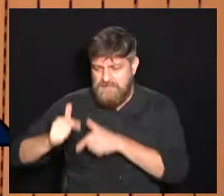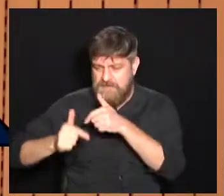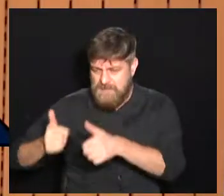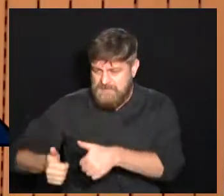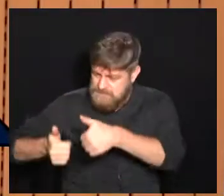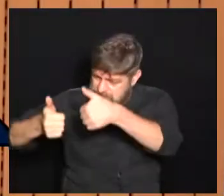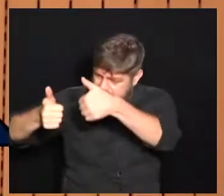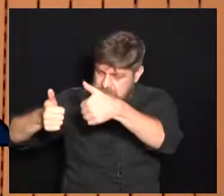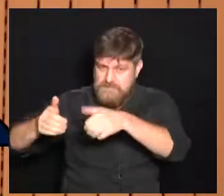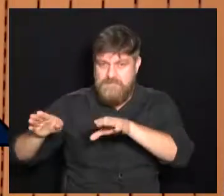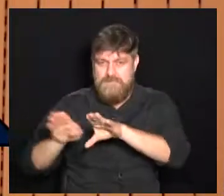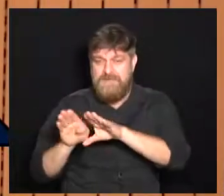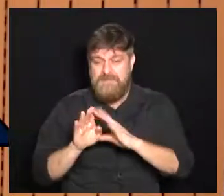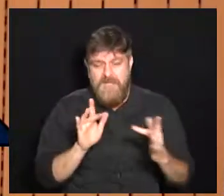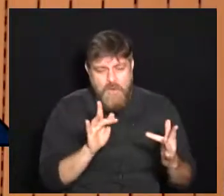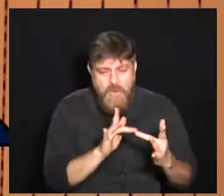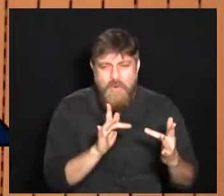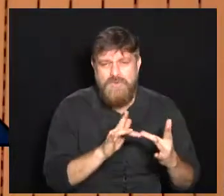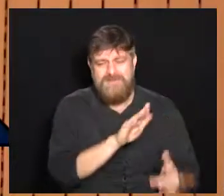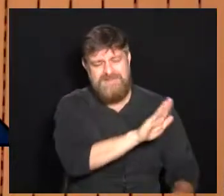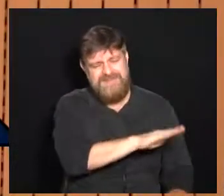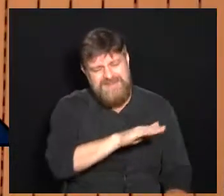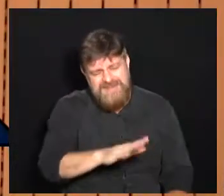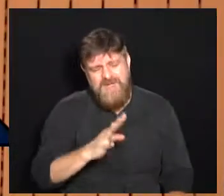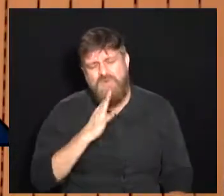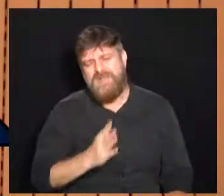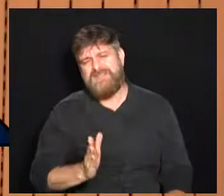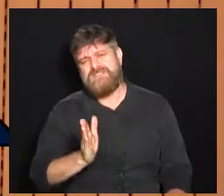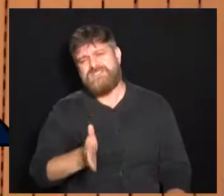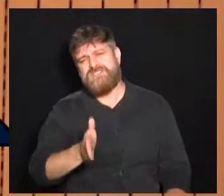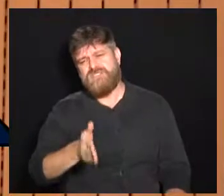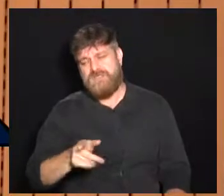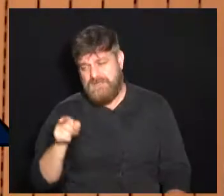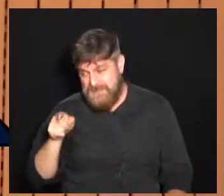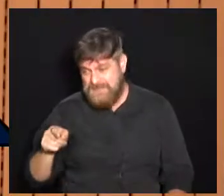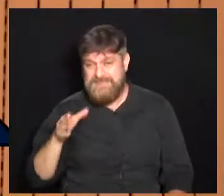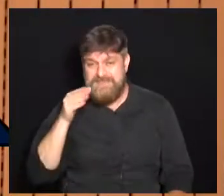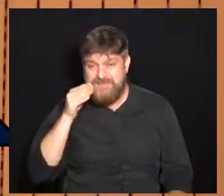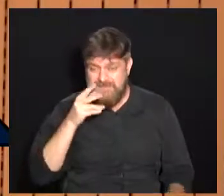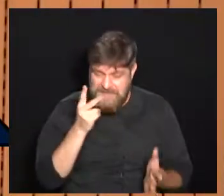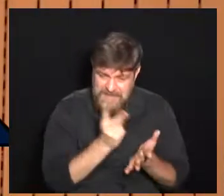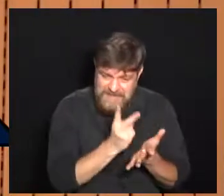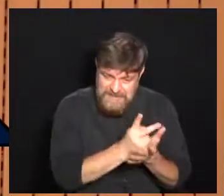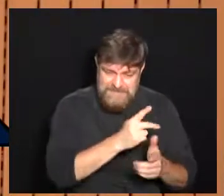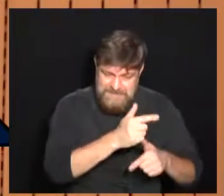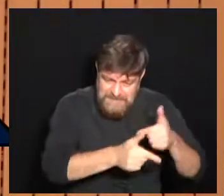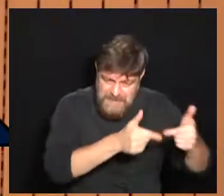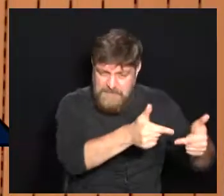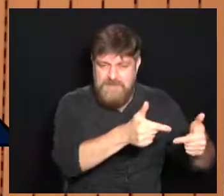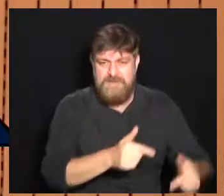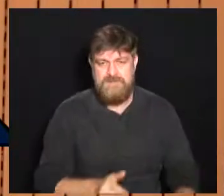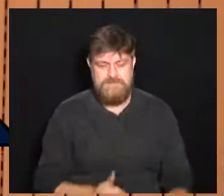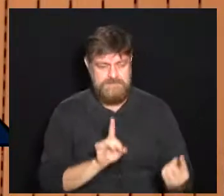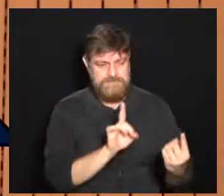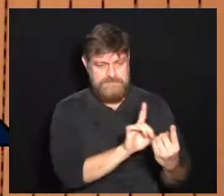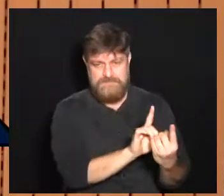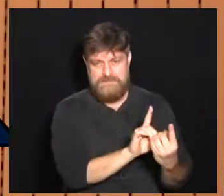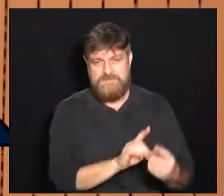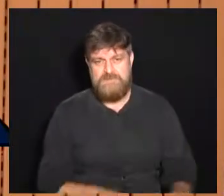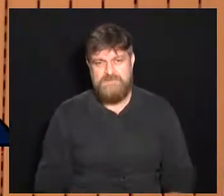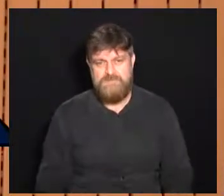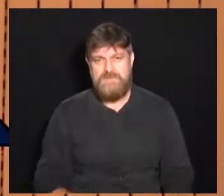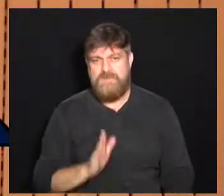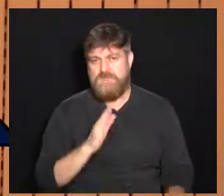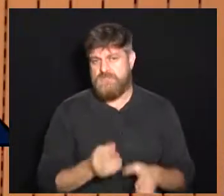além disso, uma convivência com essas crianças, continuem trabalhando e atendendo essas crianças, como